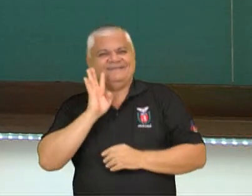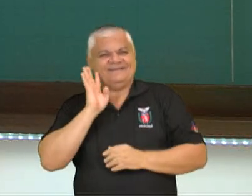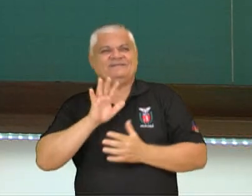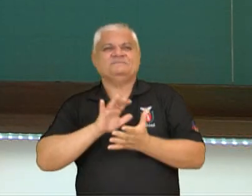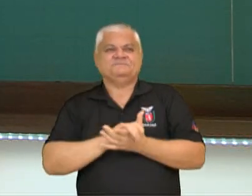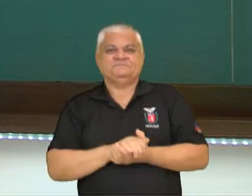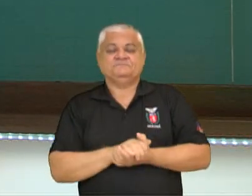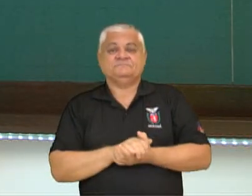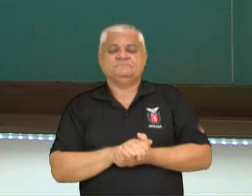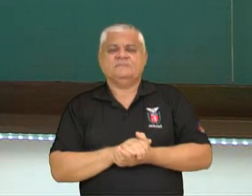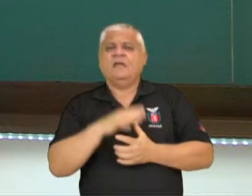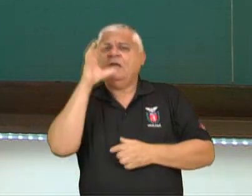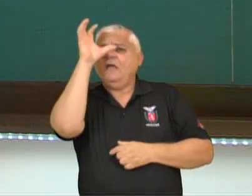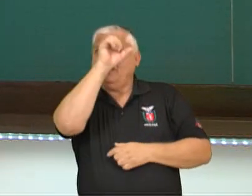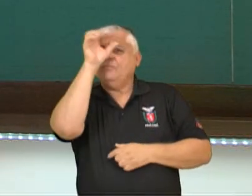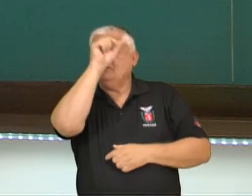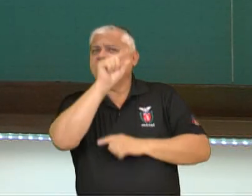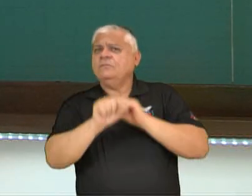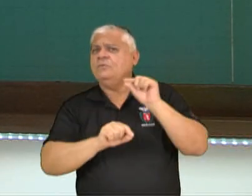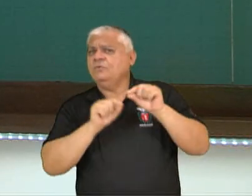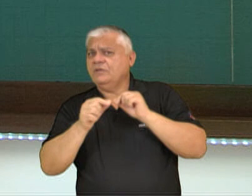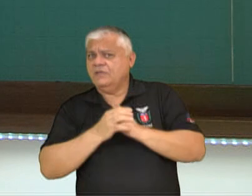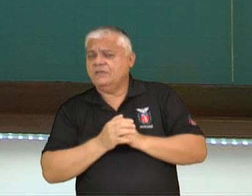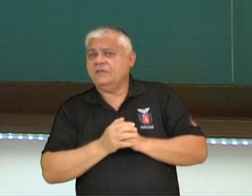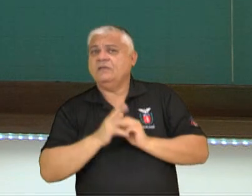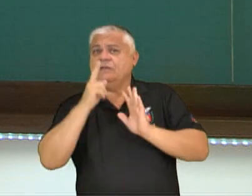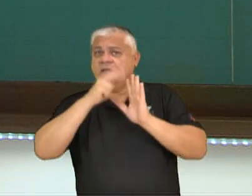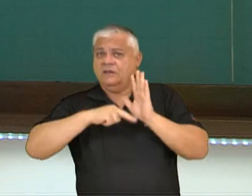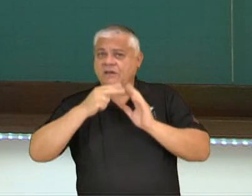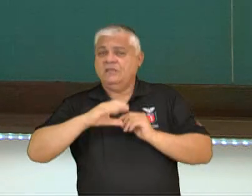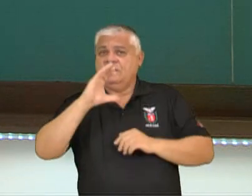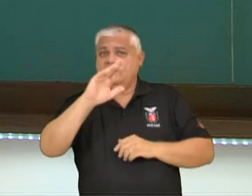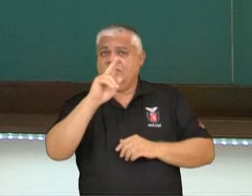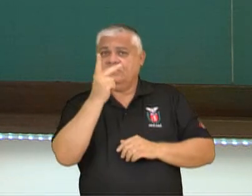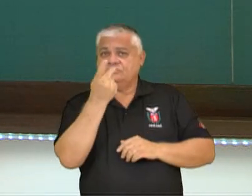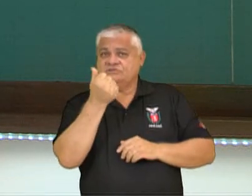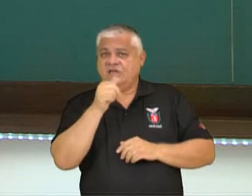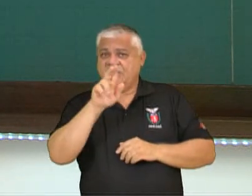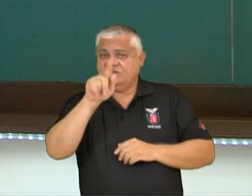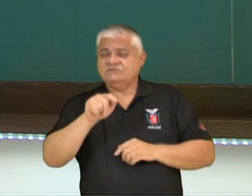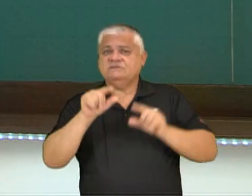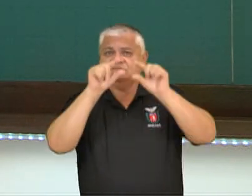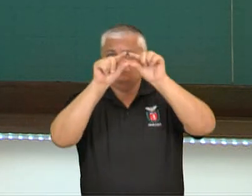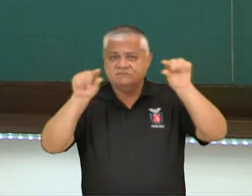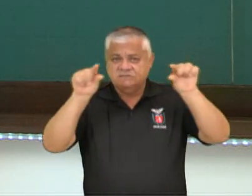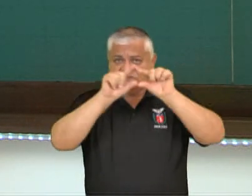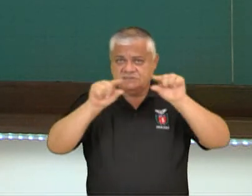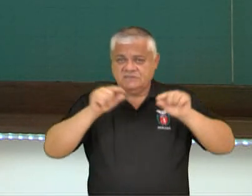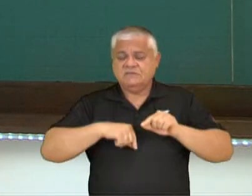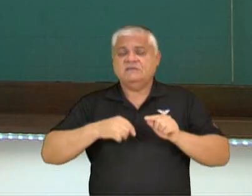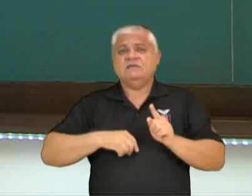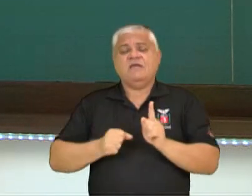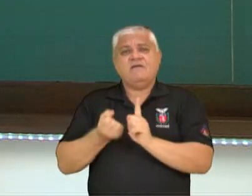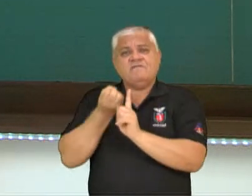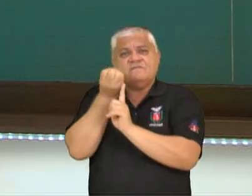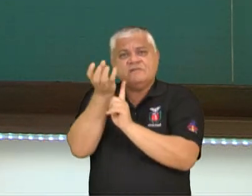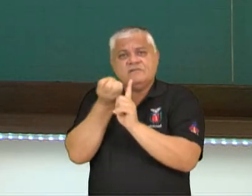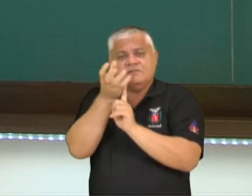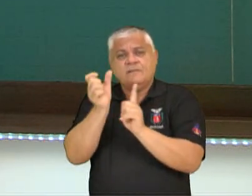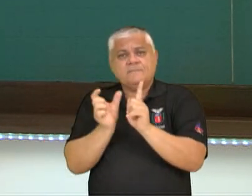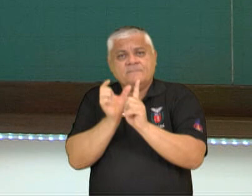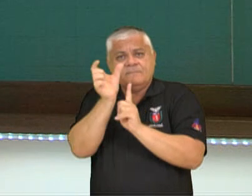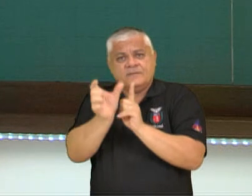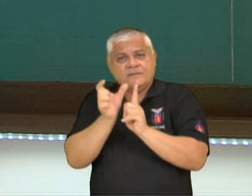isso. Então, o que vimos na aula? A gente leu charges e tirinhas, distinguimos a linguagem verbal e não verbal